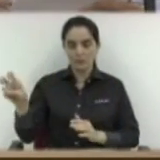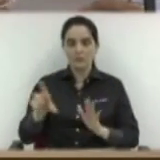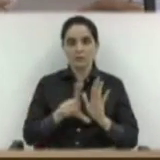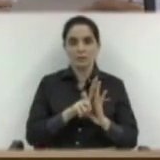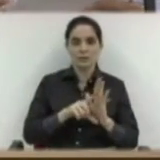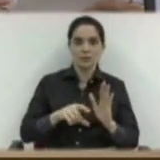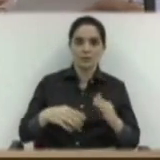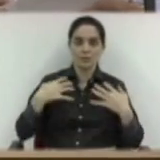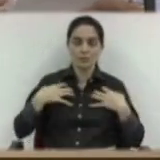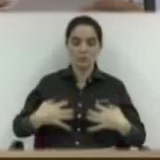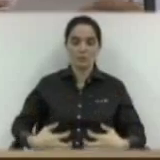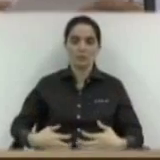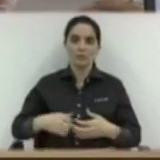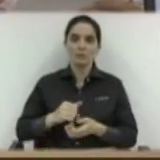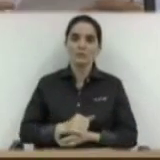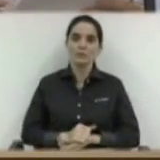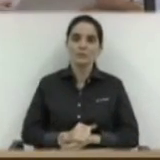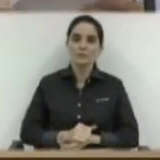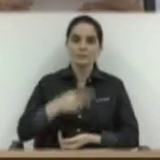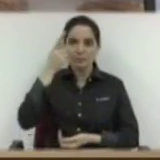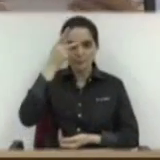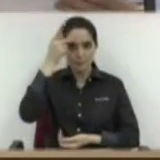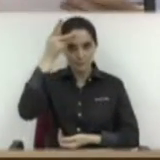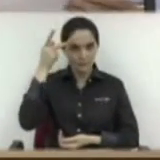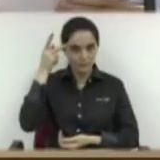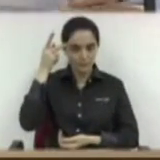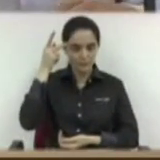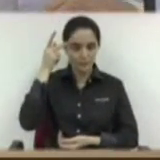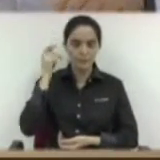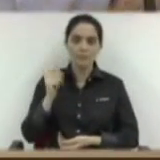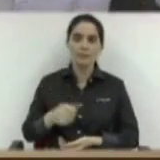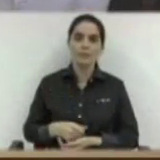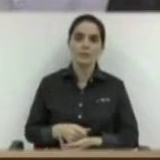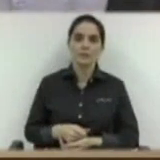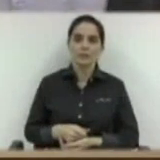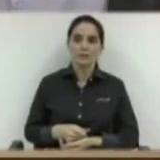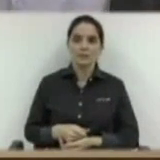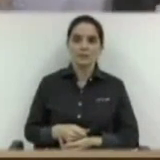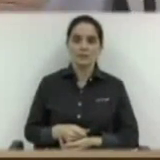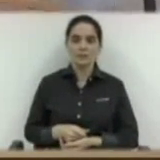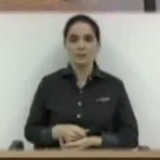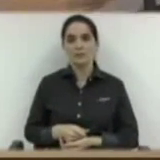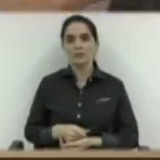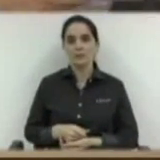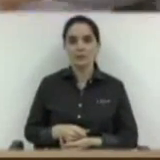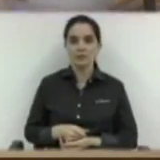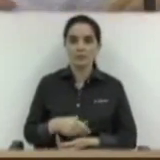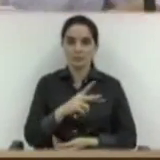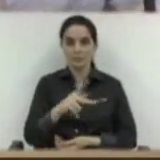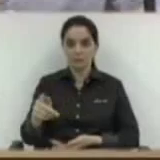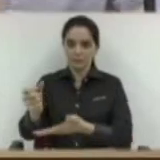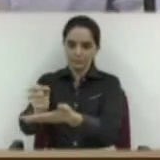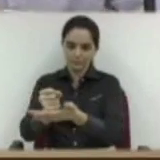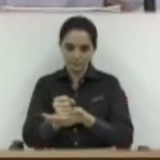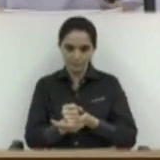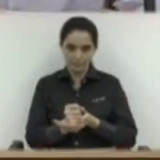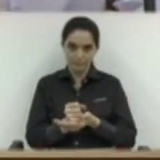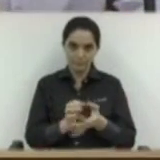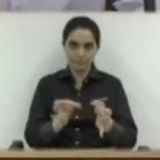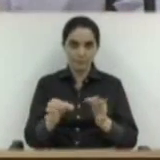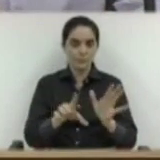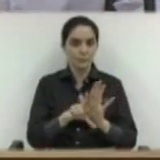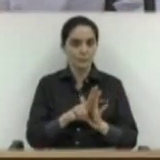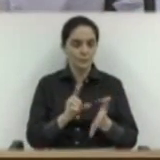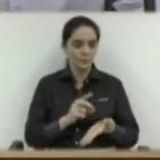Município. Paulo César Junqueira Radiche, prefeito municipal. Esta presidência recebe o projeto de lei e